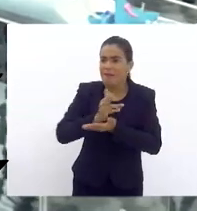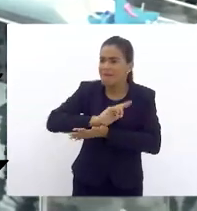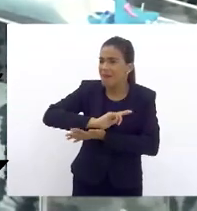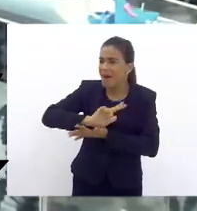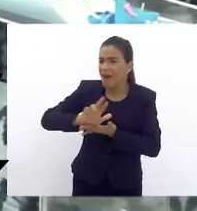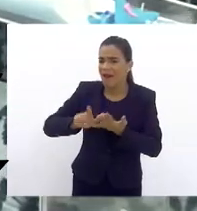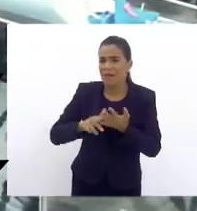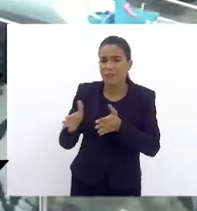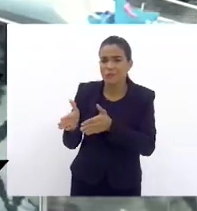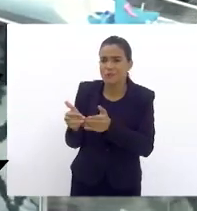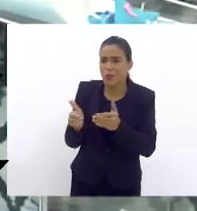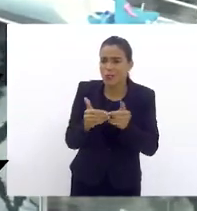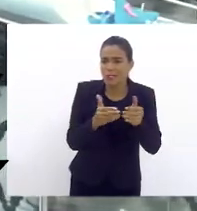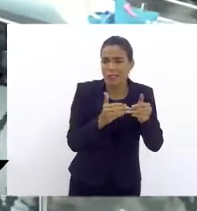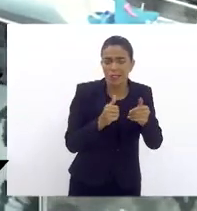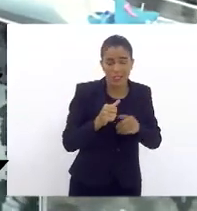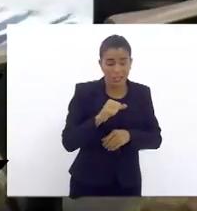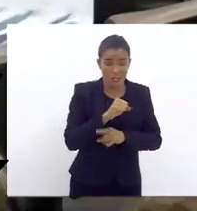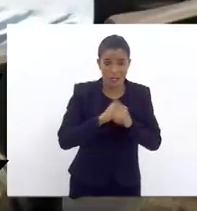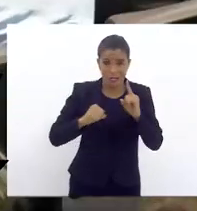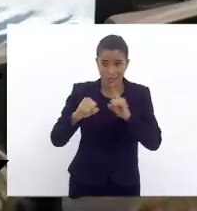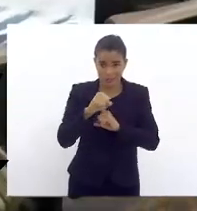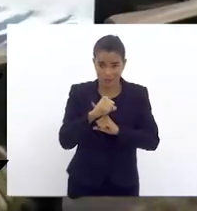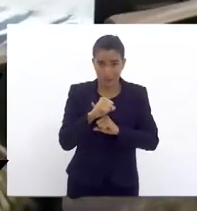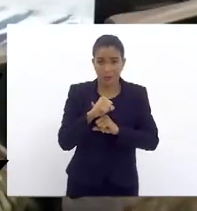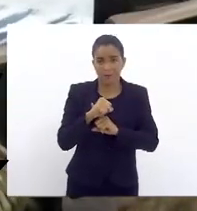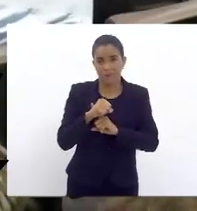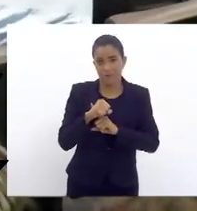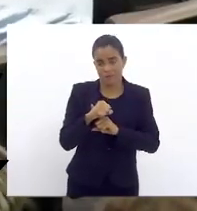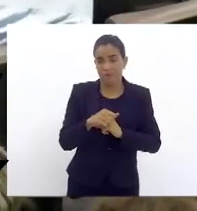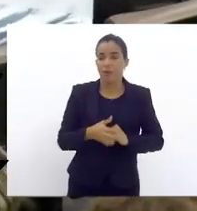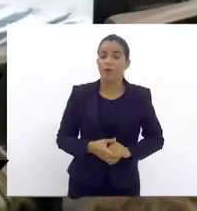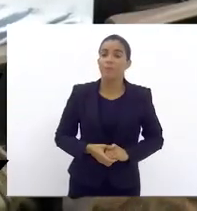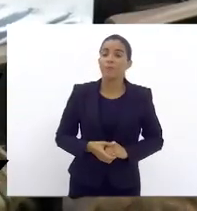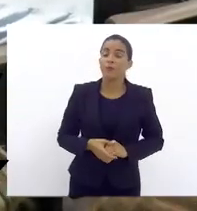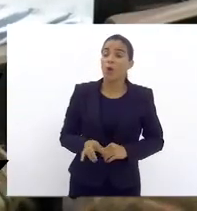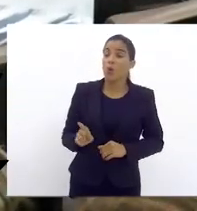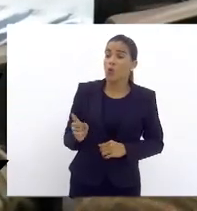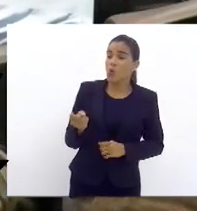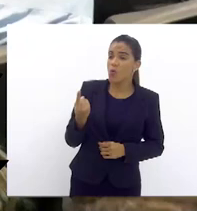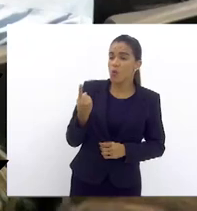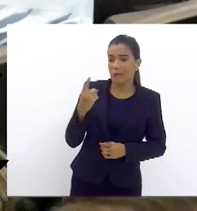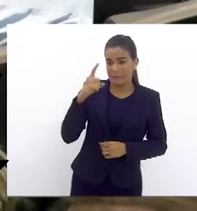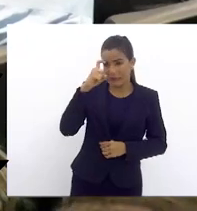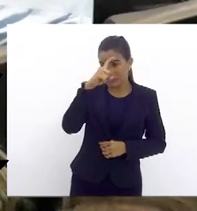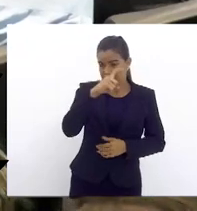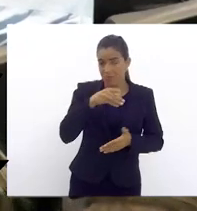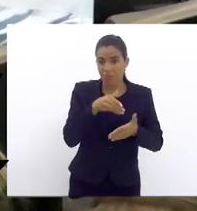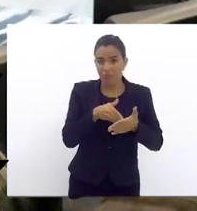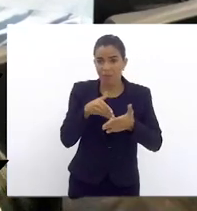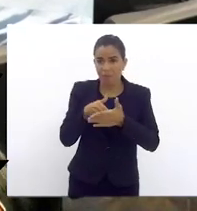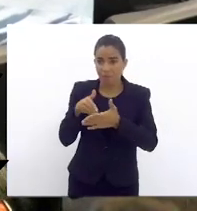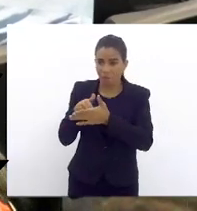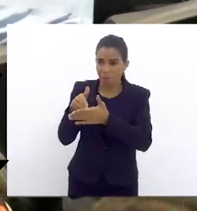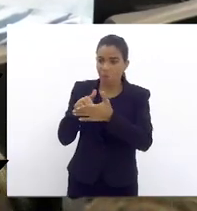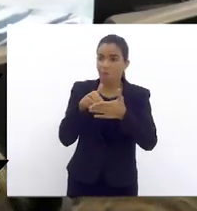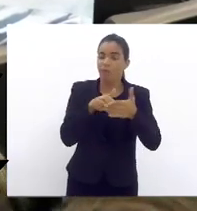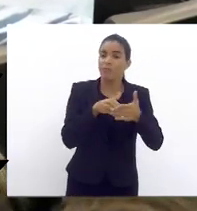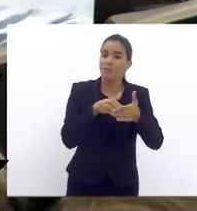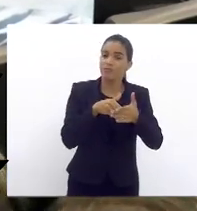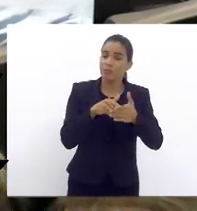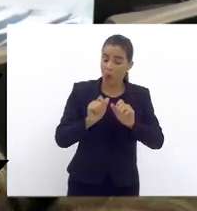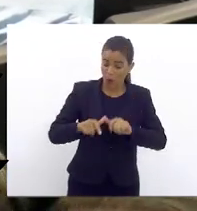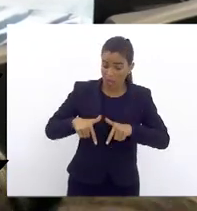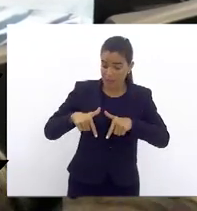da sociedade civil e do nosso território periférico uma das grandes dificuldades é essa ação